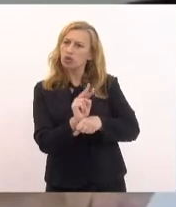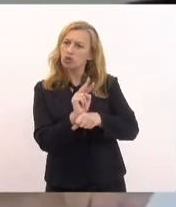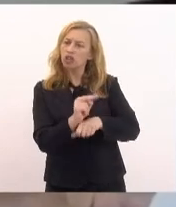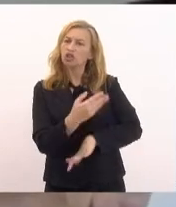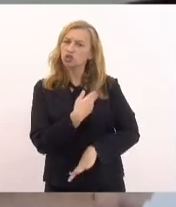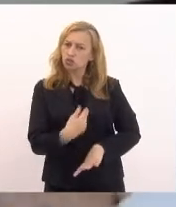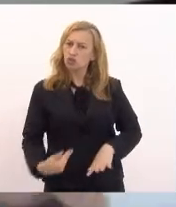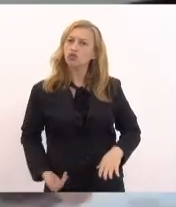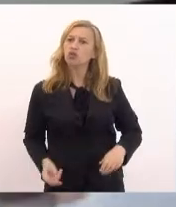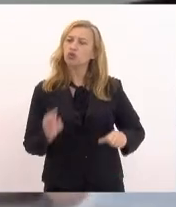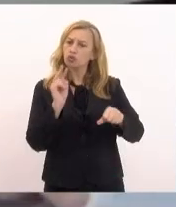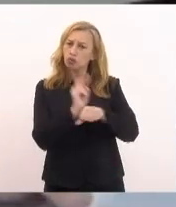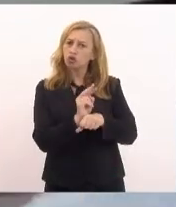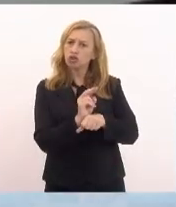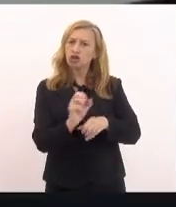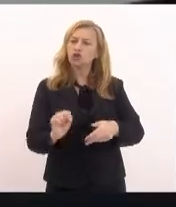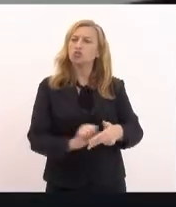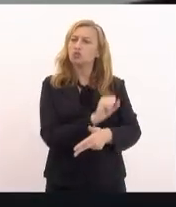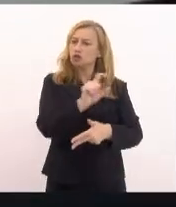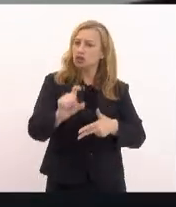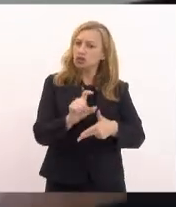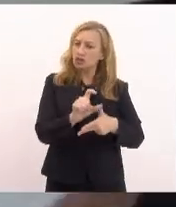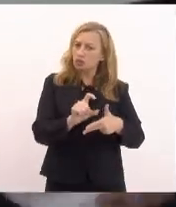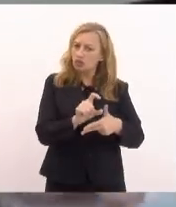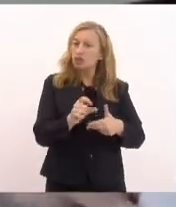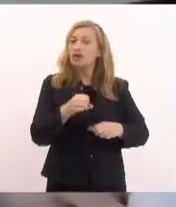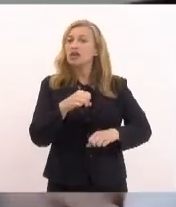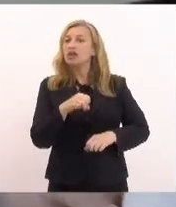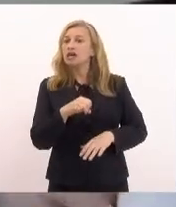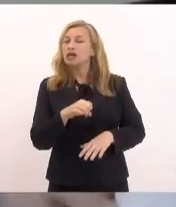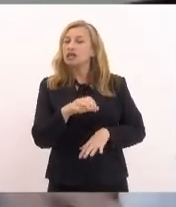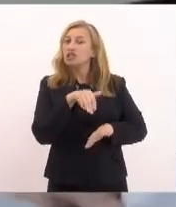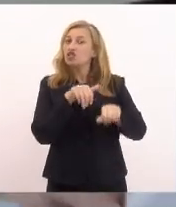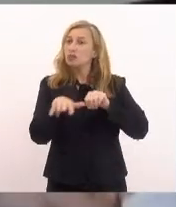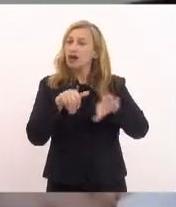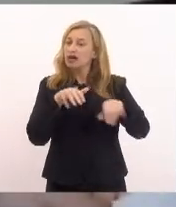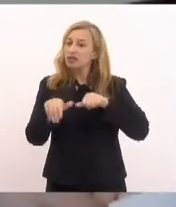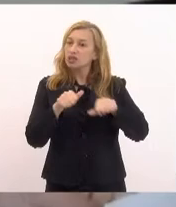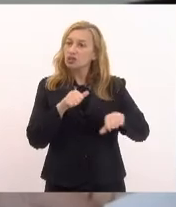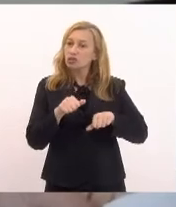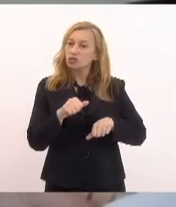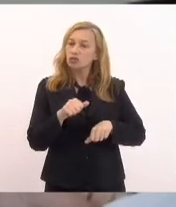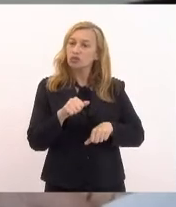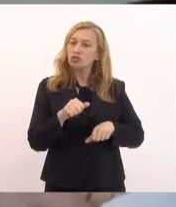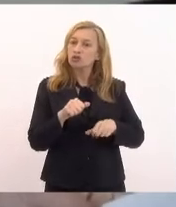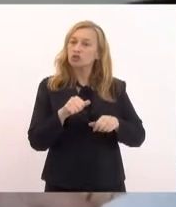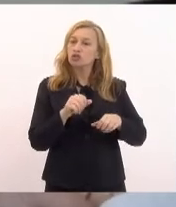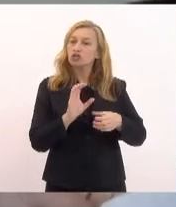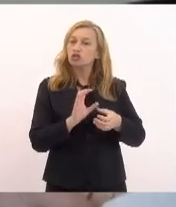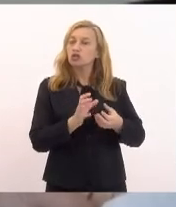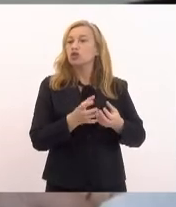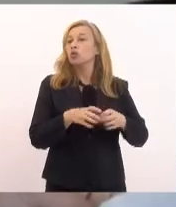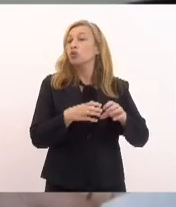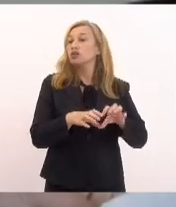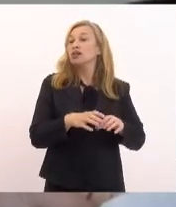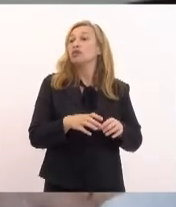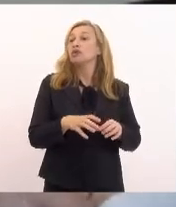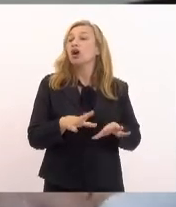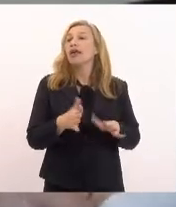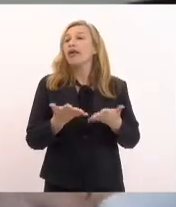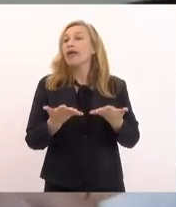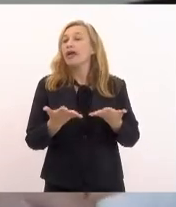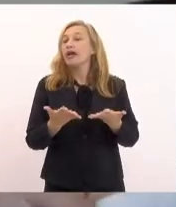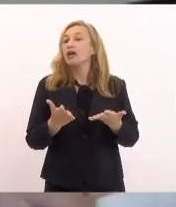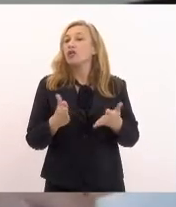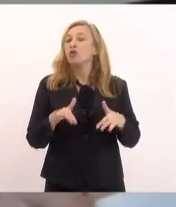governo, protegem o Poder Executivo, no caso da chamada de concursados, né? Quando